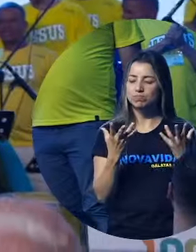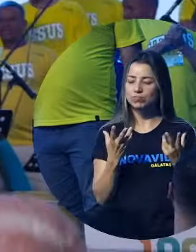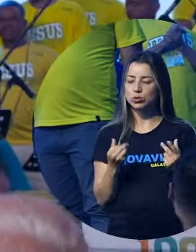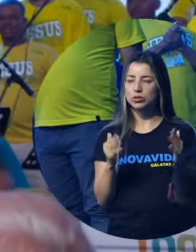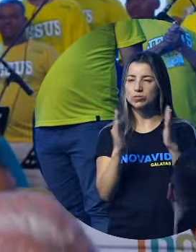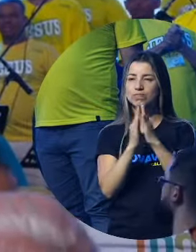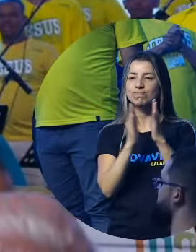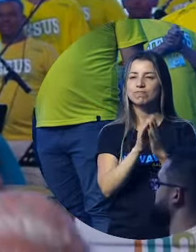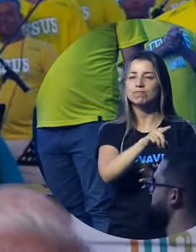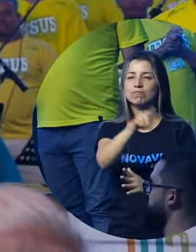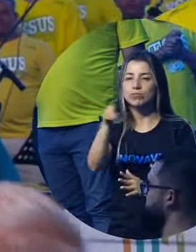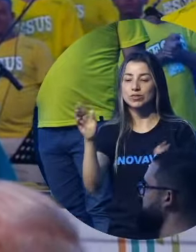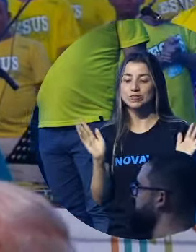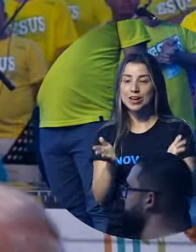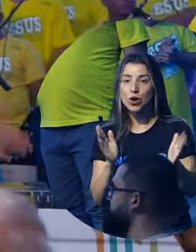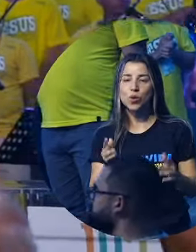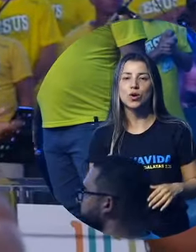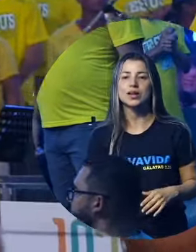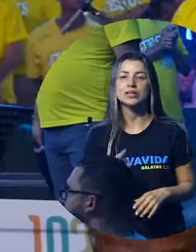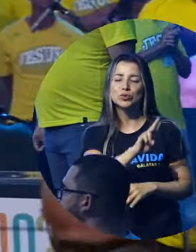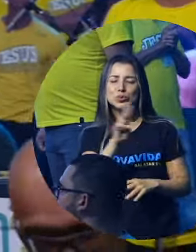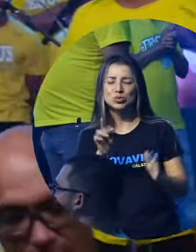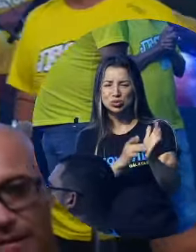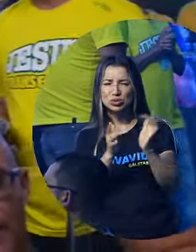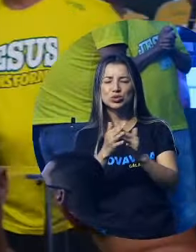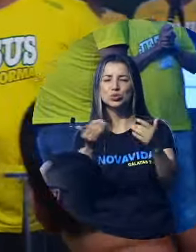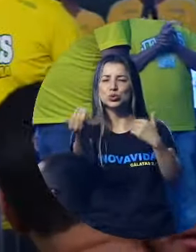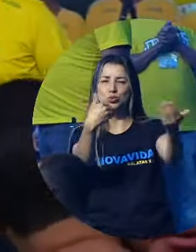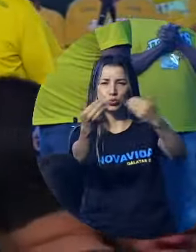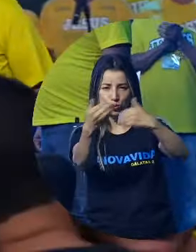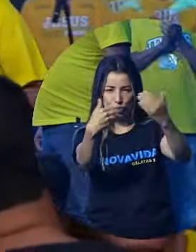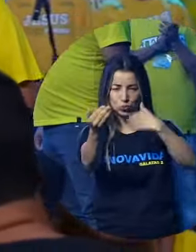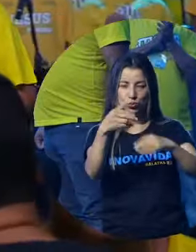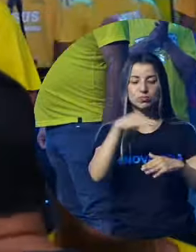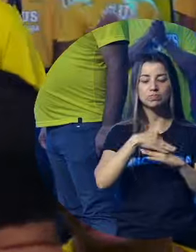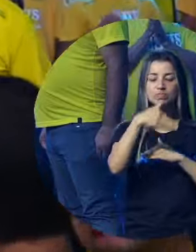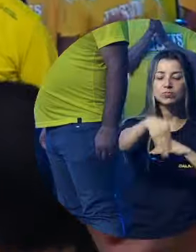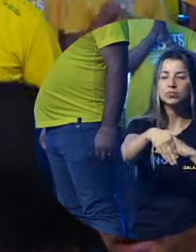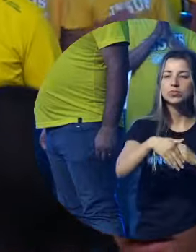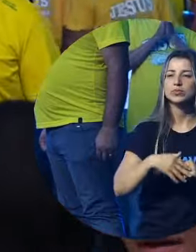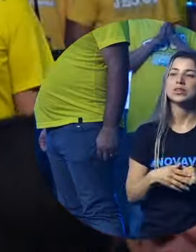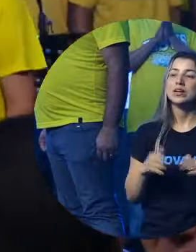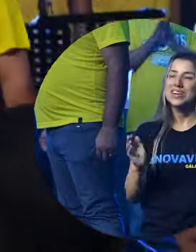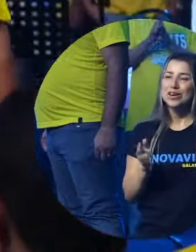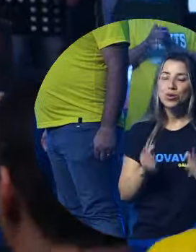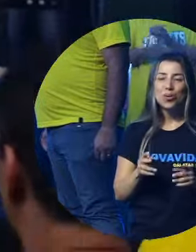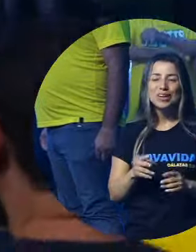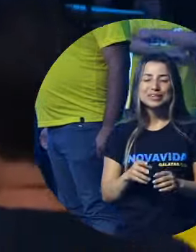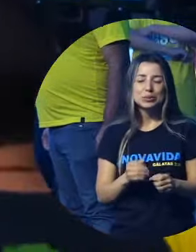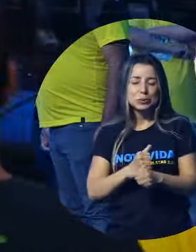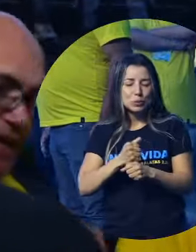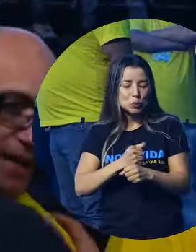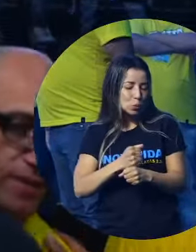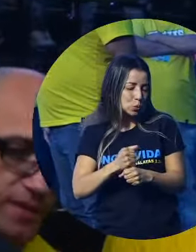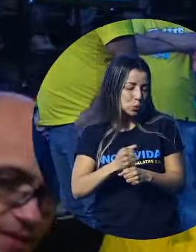têm um chamado missionário, vem em nome de Jesus. E nós estamos agora em vigília de oração, pastor Fabrício, o ano inteiro